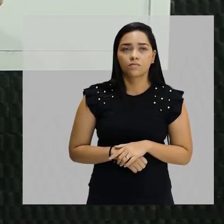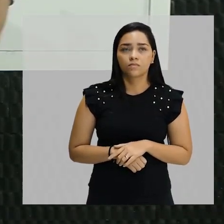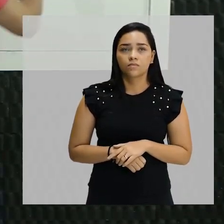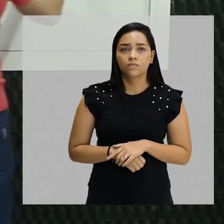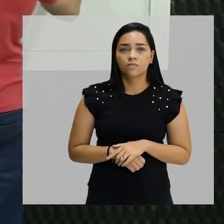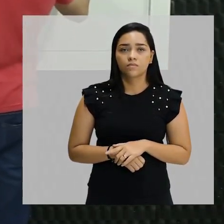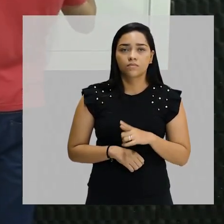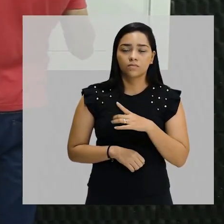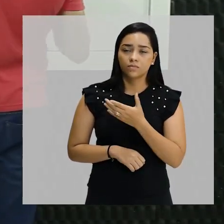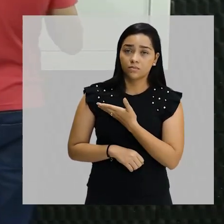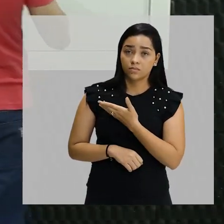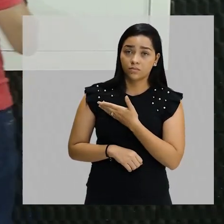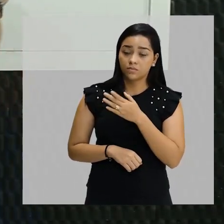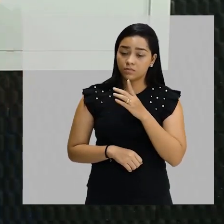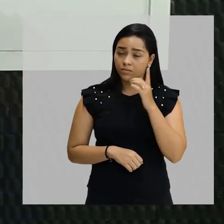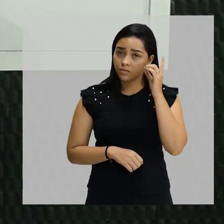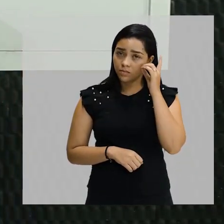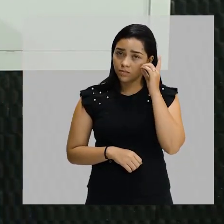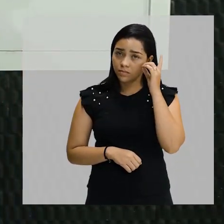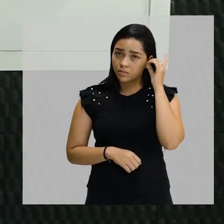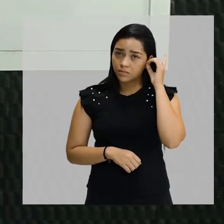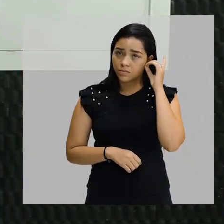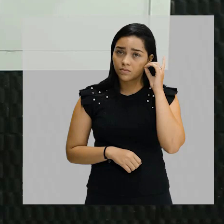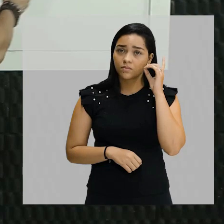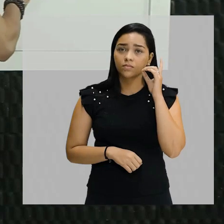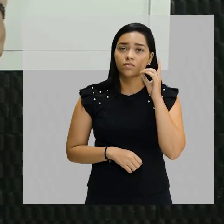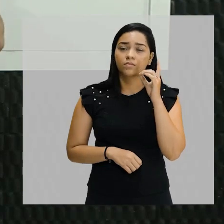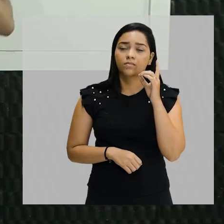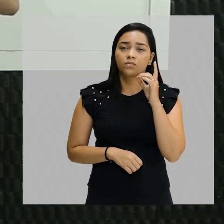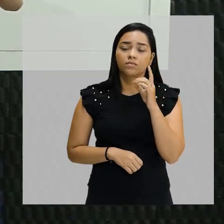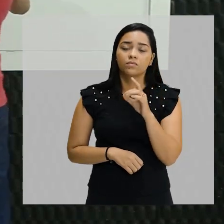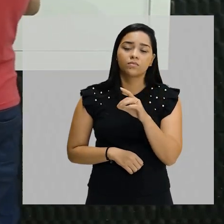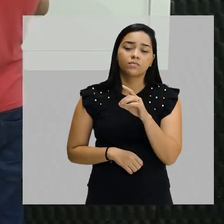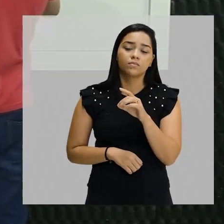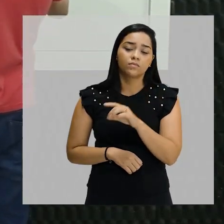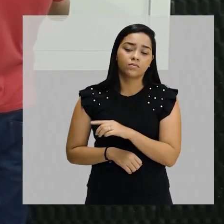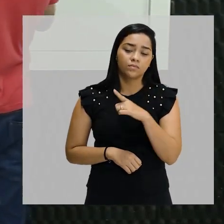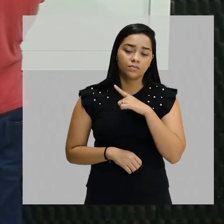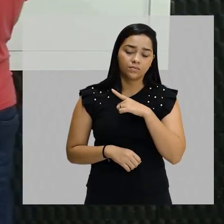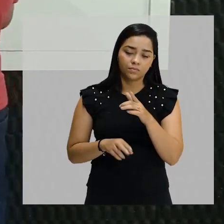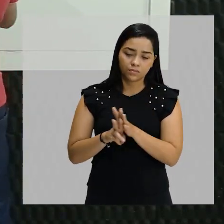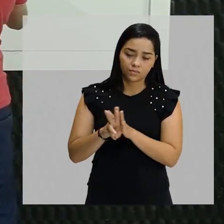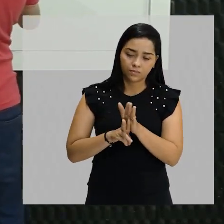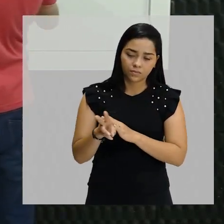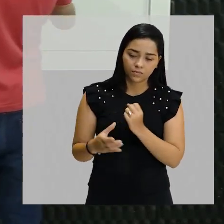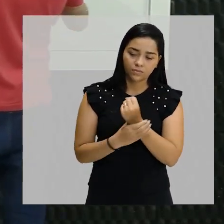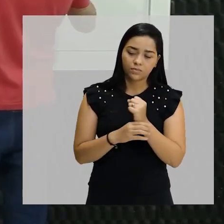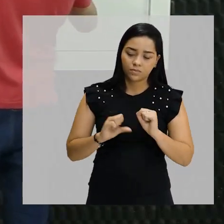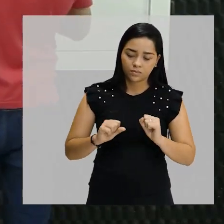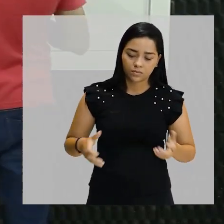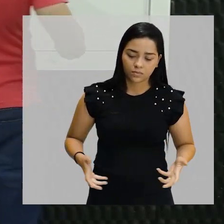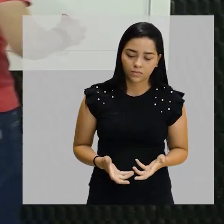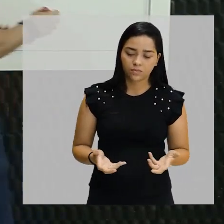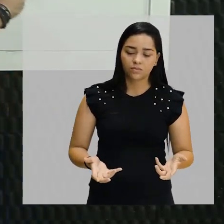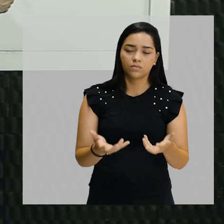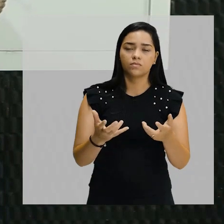amigo de kart grande filósofo ele vai ser fundamental para a gente estabelecer este método seguro para a produção do